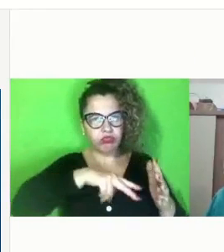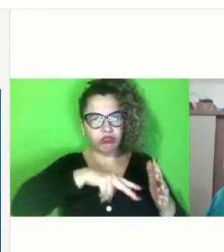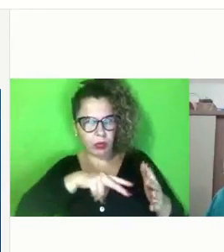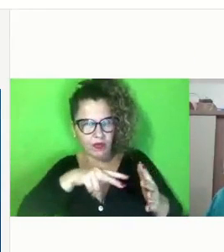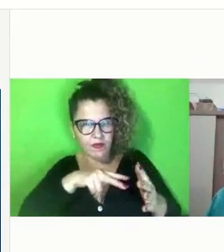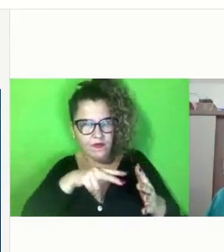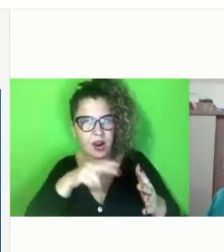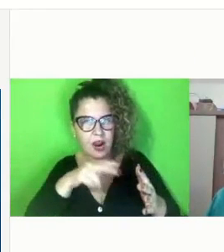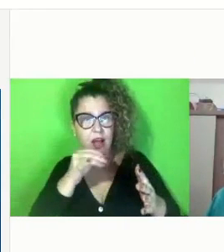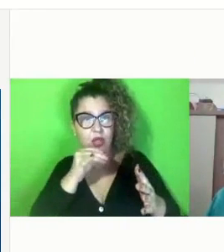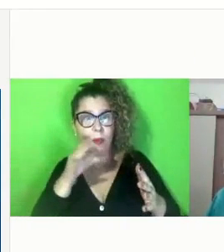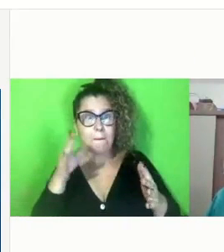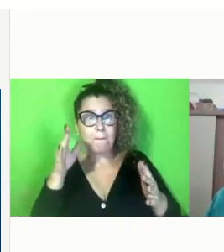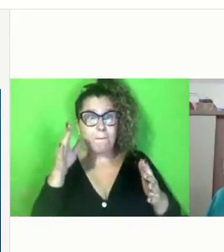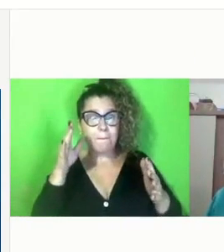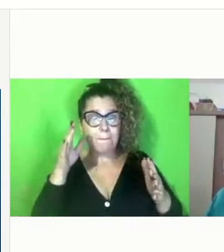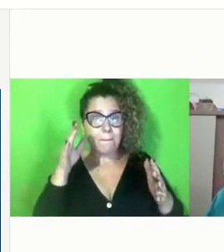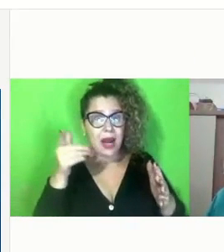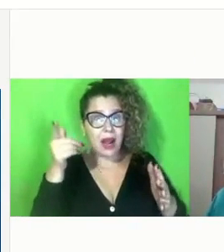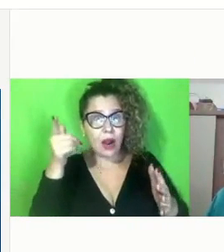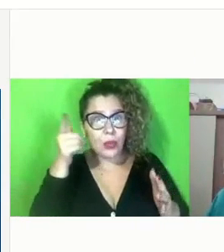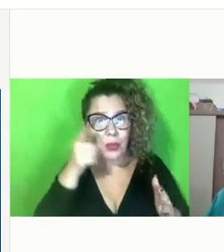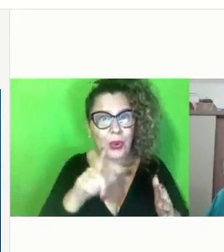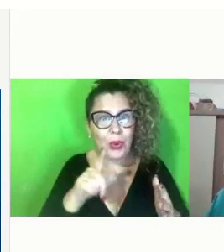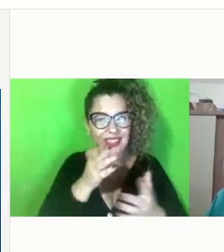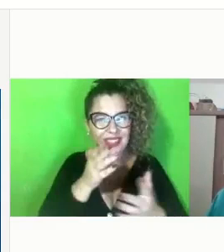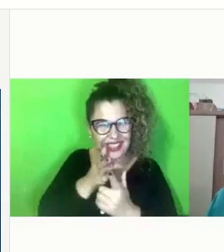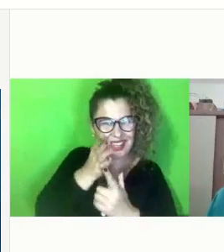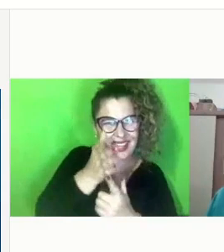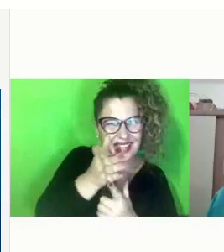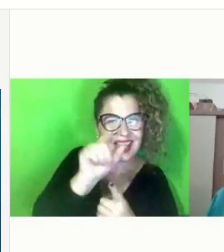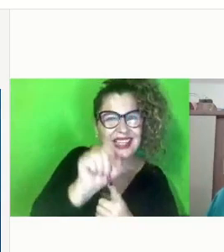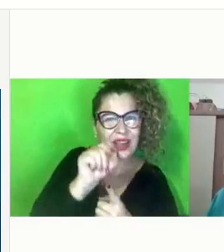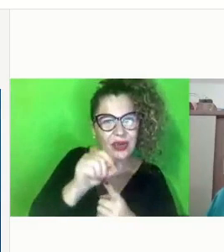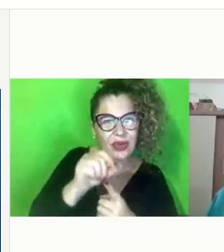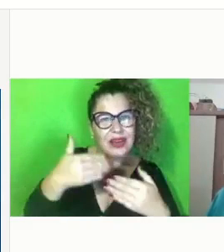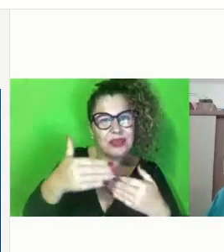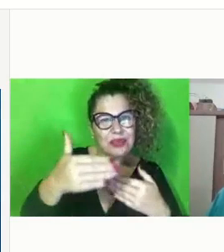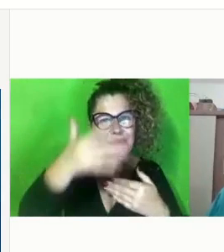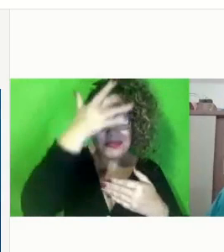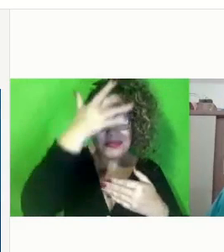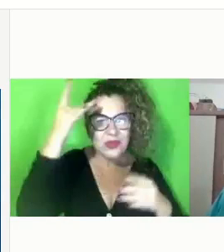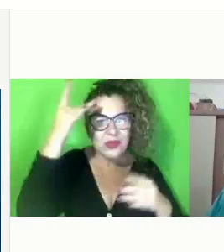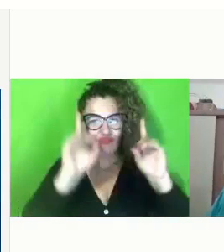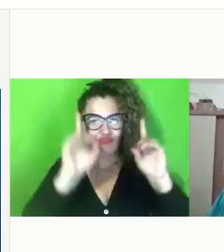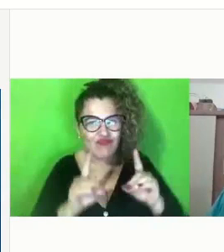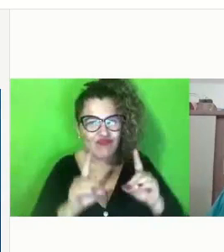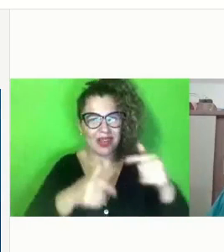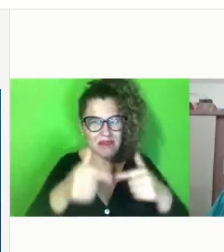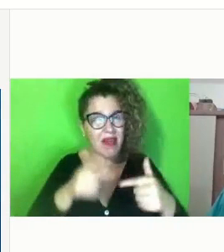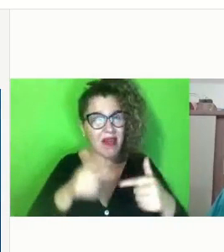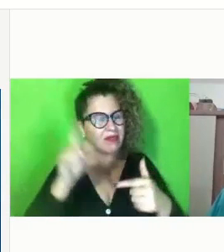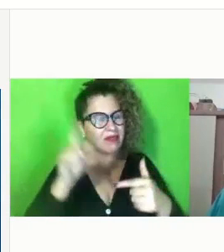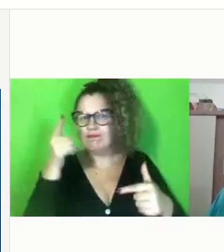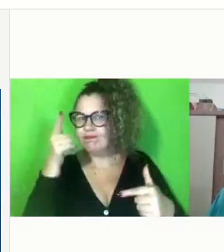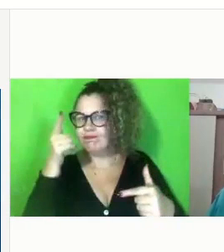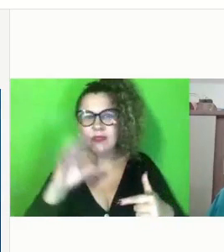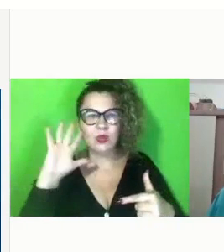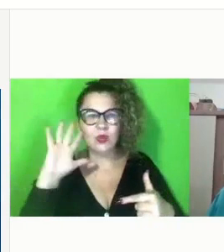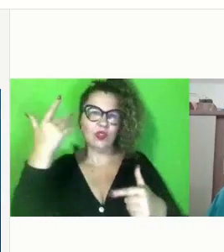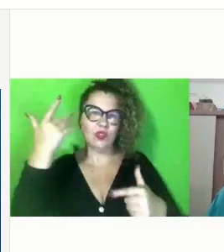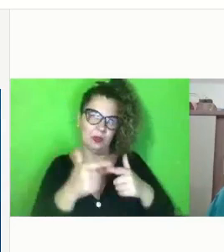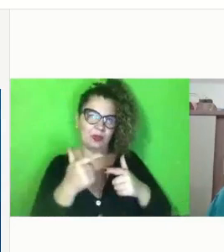dentro dessa linha, dessa caminhada, já é um bom passo para a gente resolver problemas como a